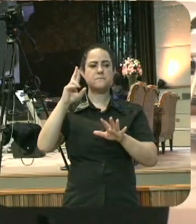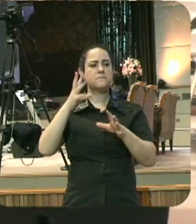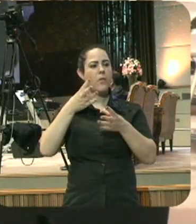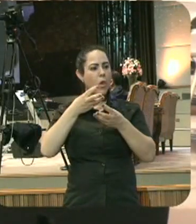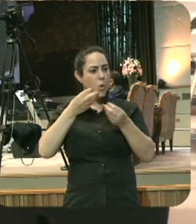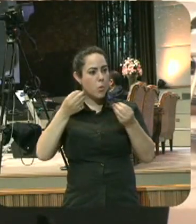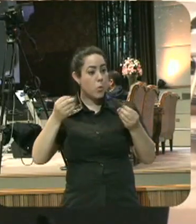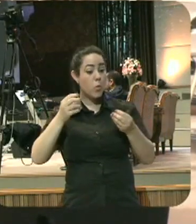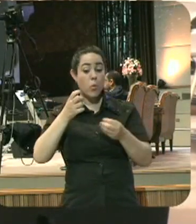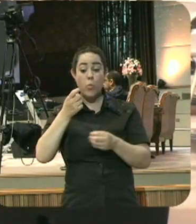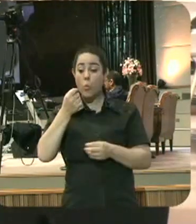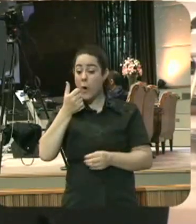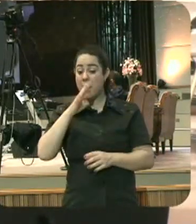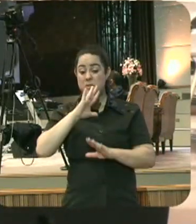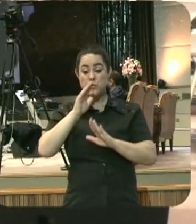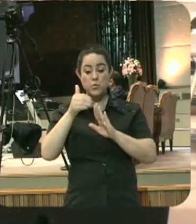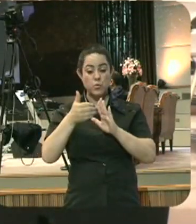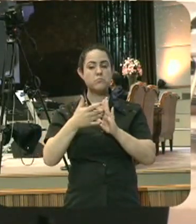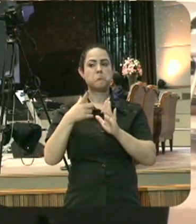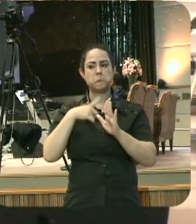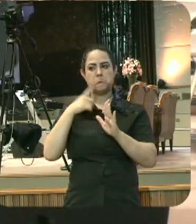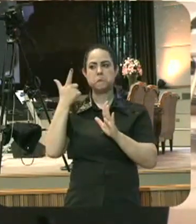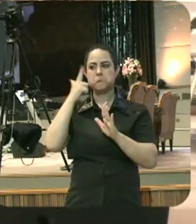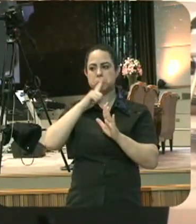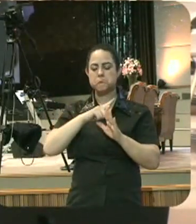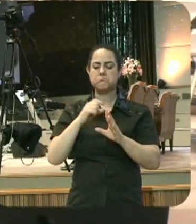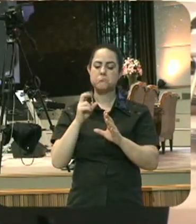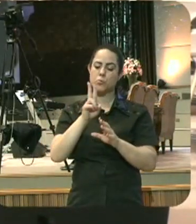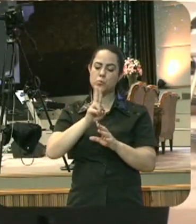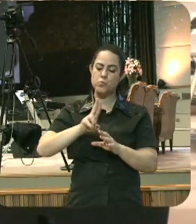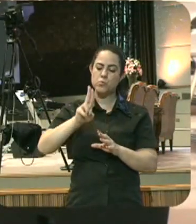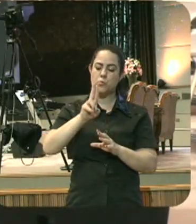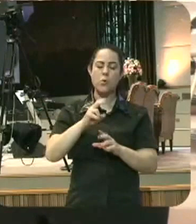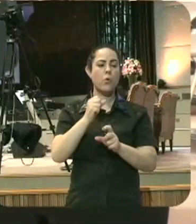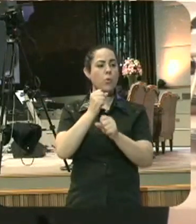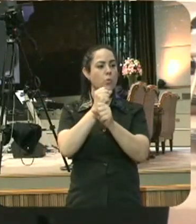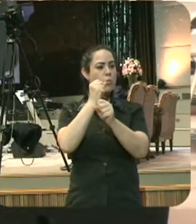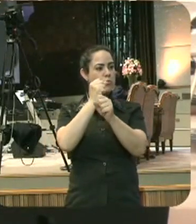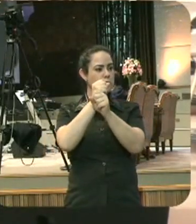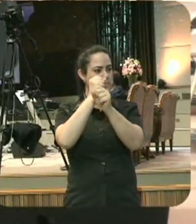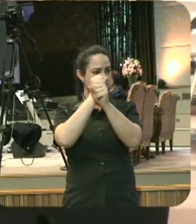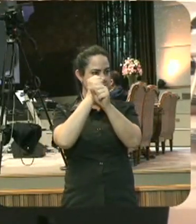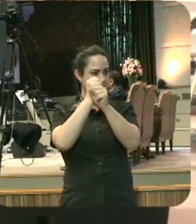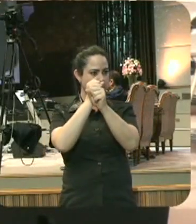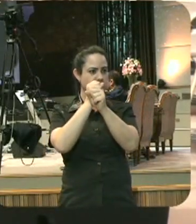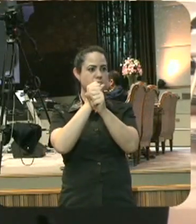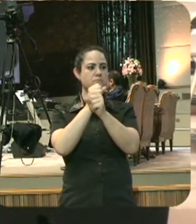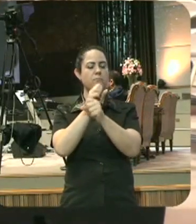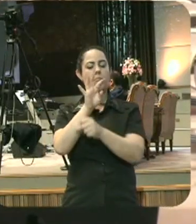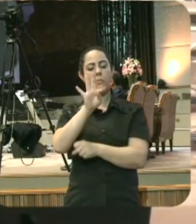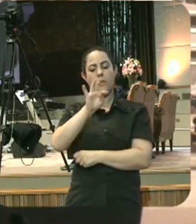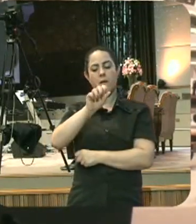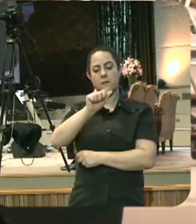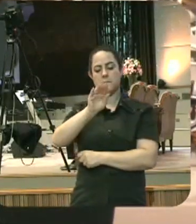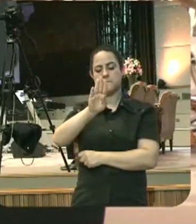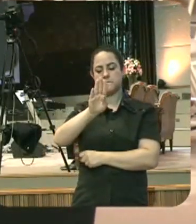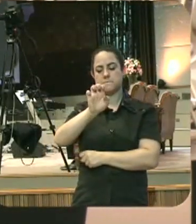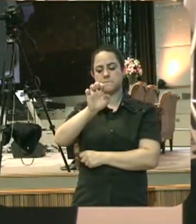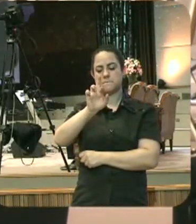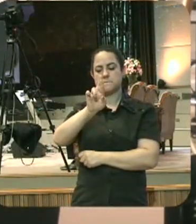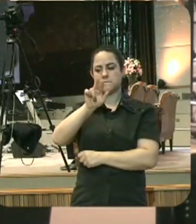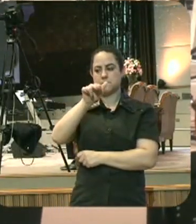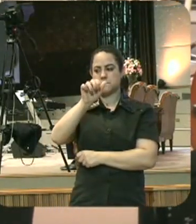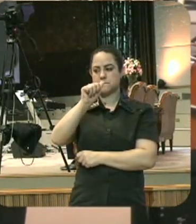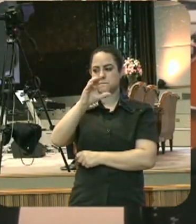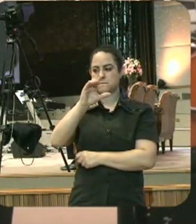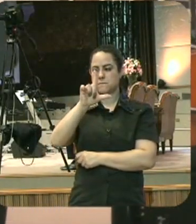muito e quase tudo que tinham recebido, para a construção do tabernáculo. Quando eles saíram do Egito,